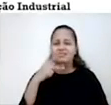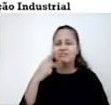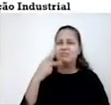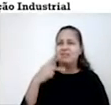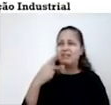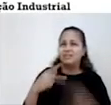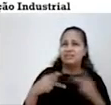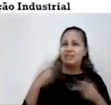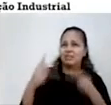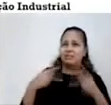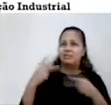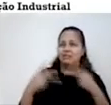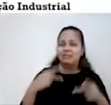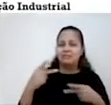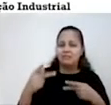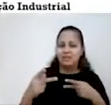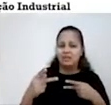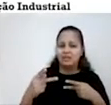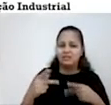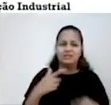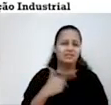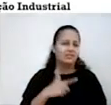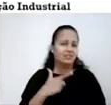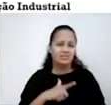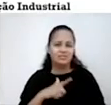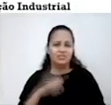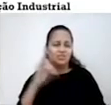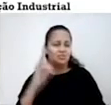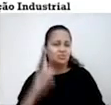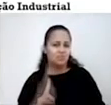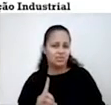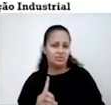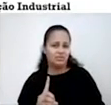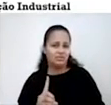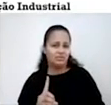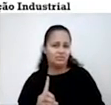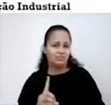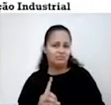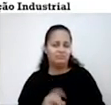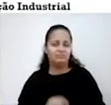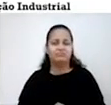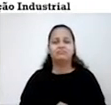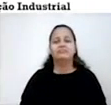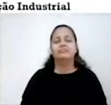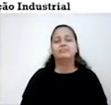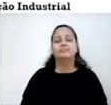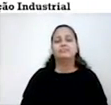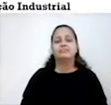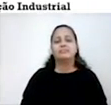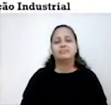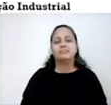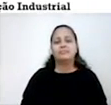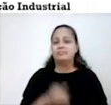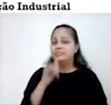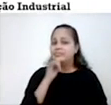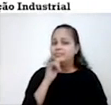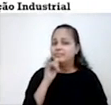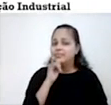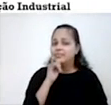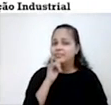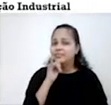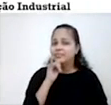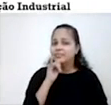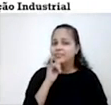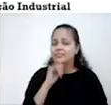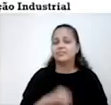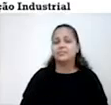caso de polícia. Era agitador ou baderneiro, não tinha o direito de reivindicar seus direitos. Né?